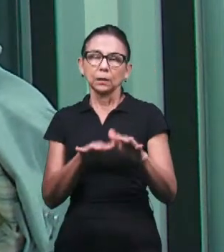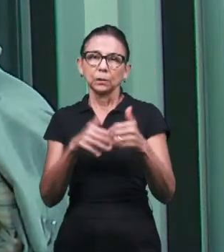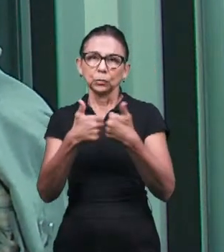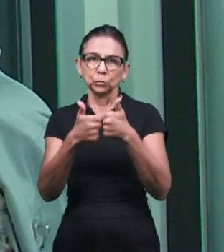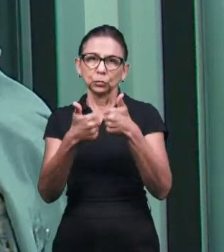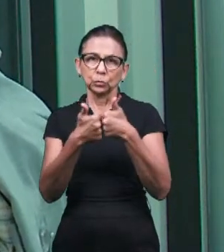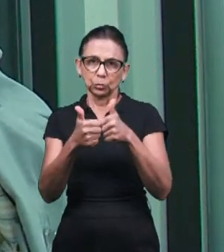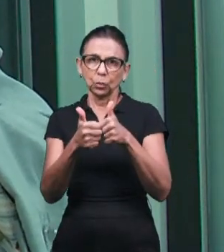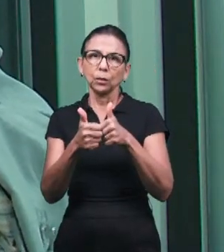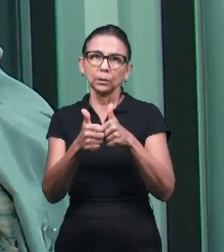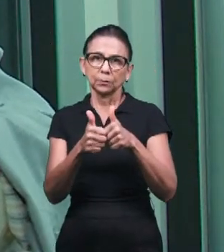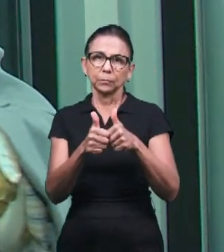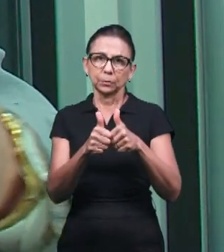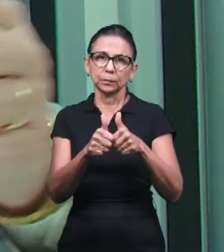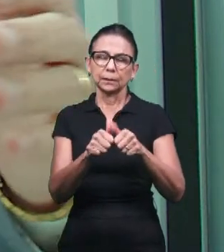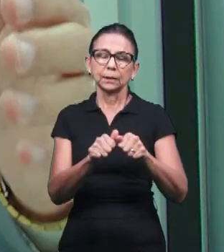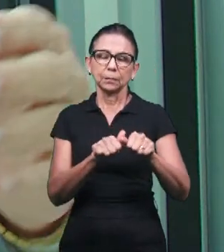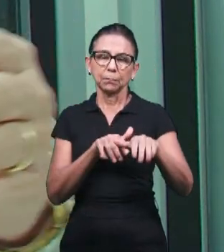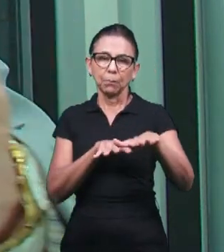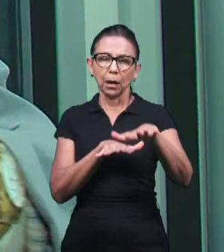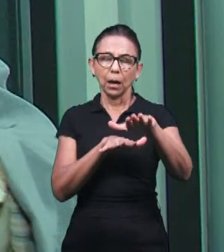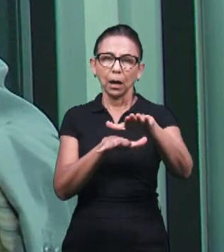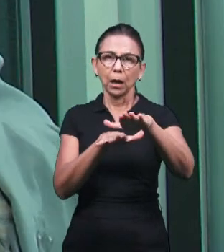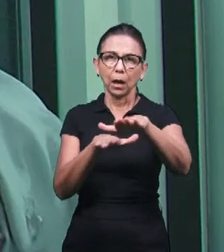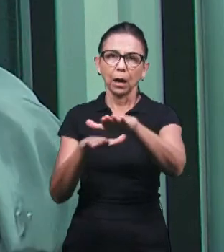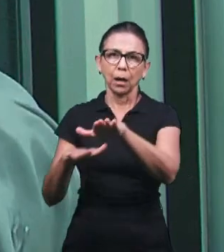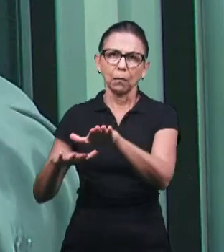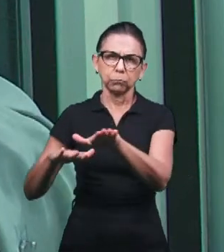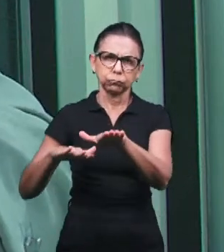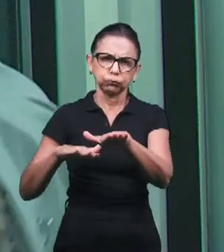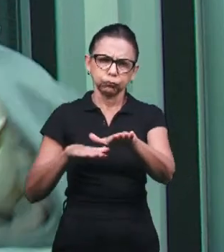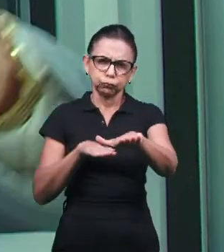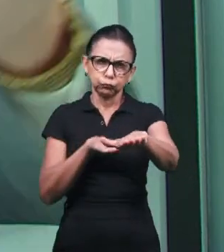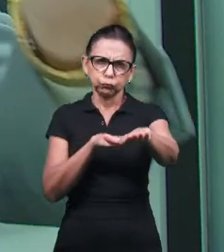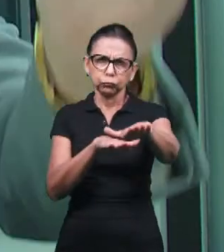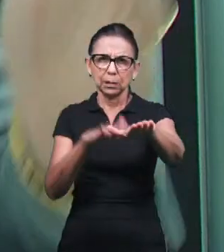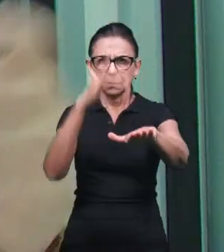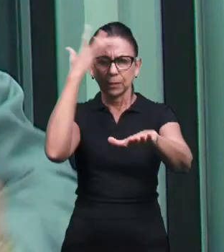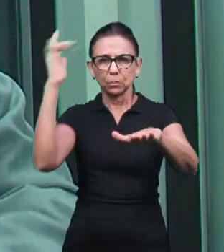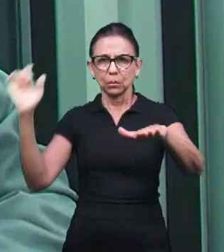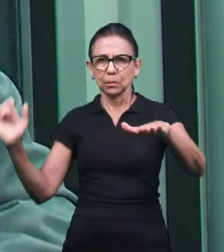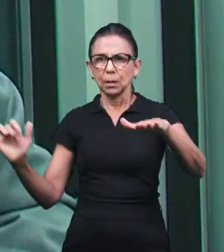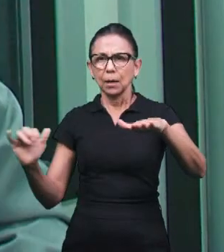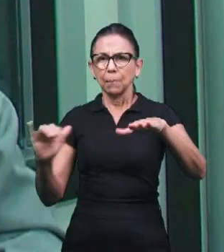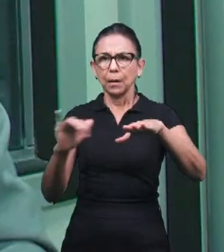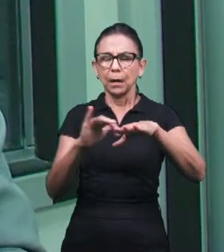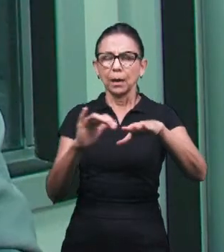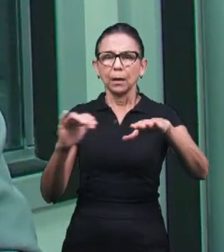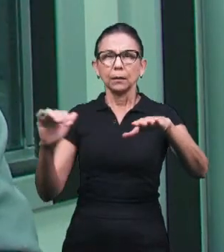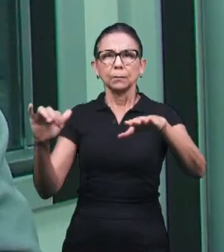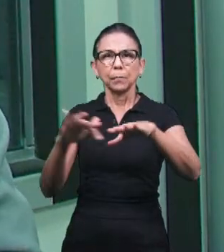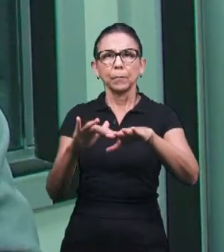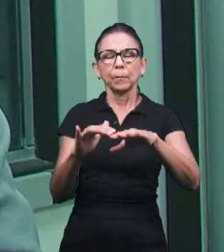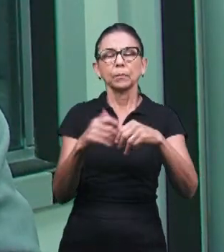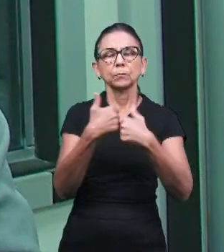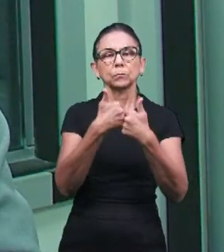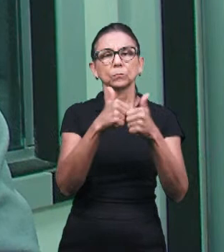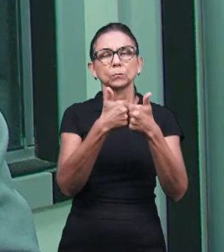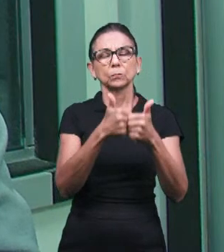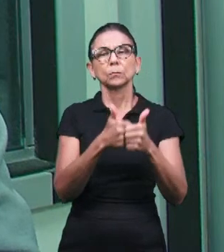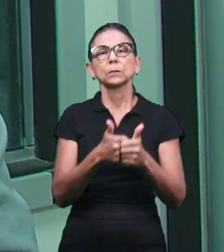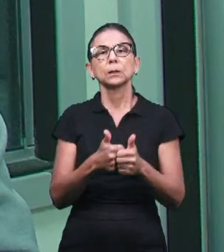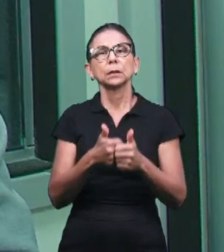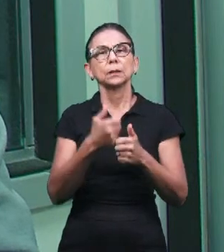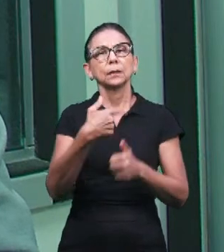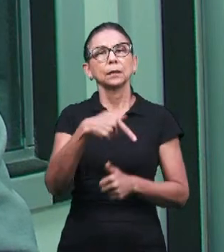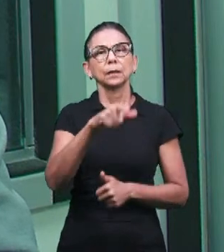Avenida Beira-Mar virou um grande corredor de ônibus, as pessoas entravam nos ônibus e iam para casa a custo zero, porque